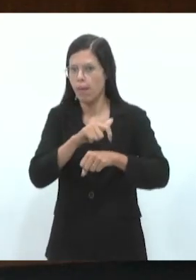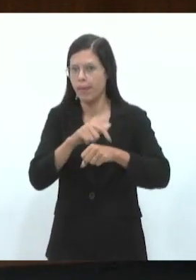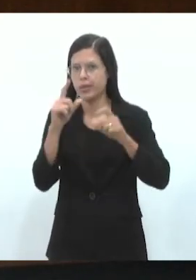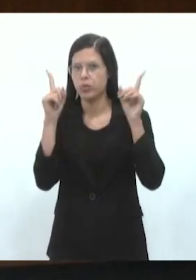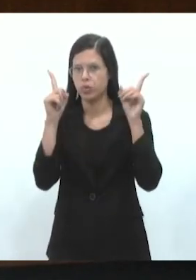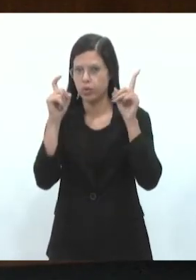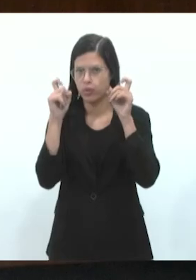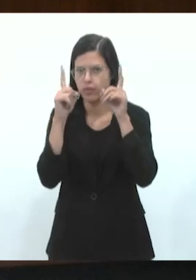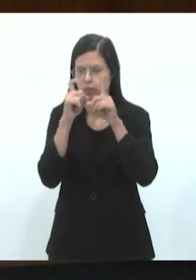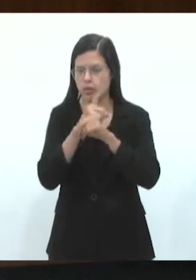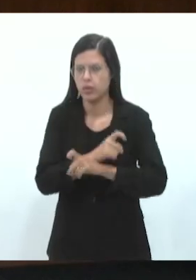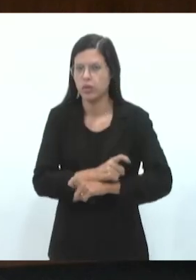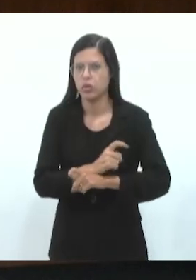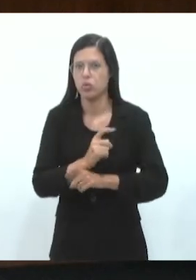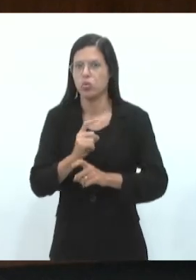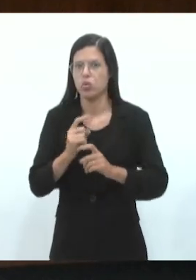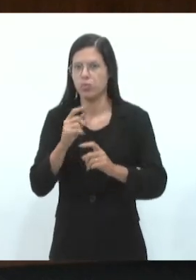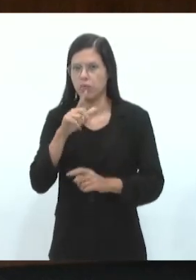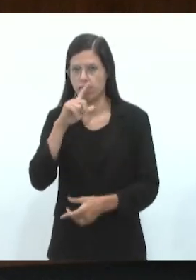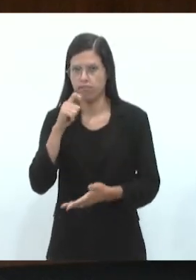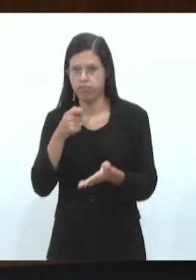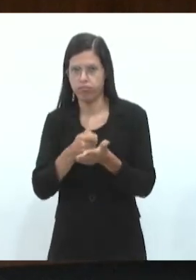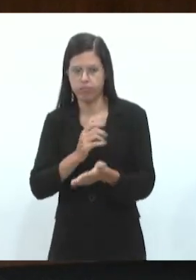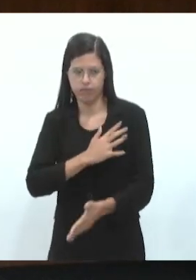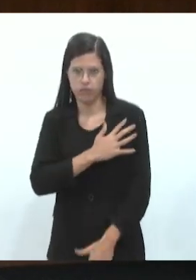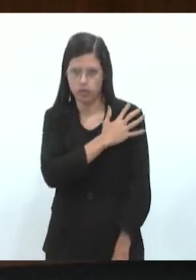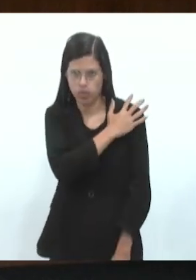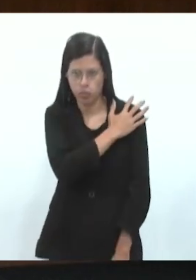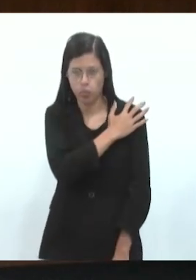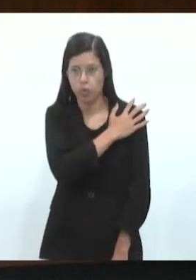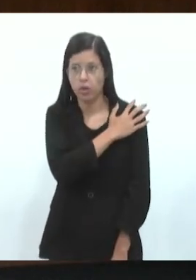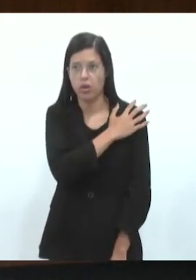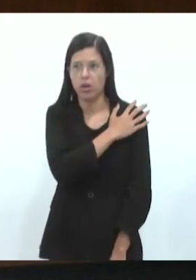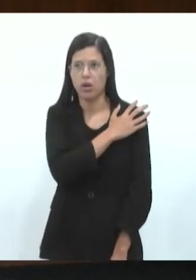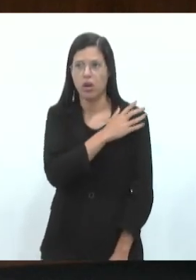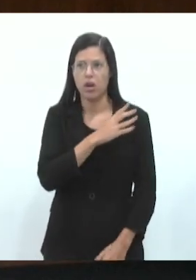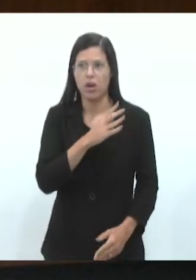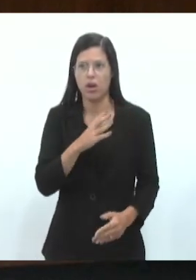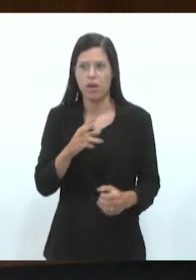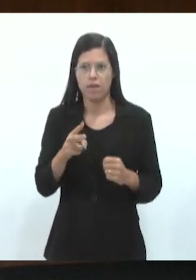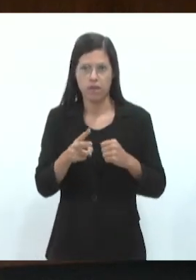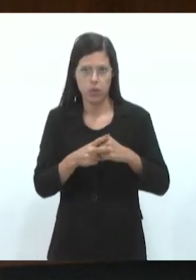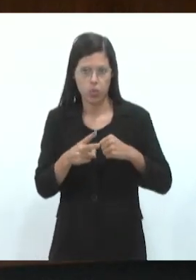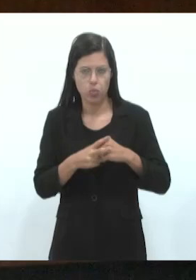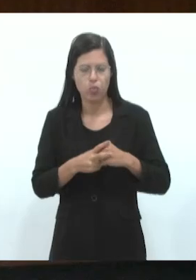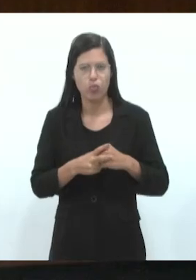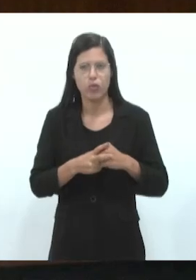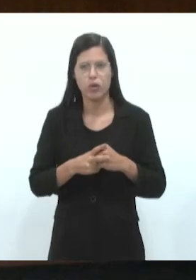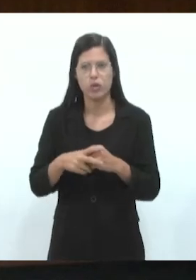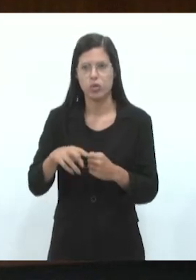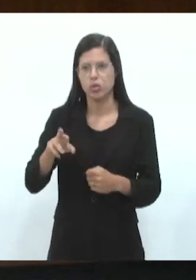tempos da ditadura. Eis que é viúva de Rubens Paiva.